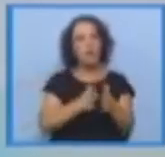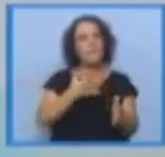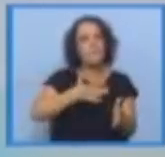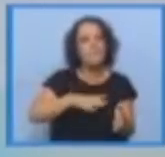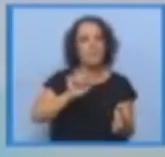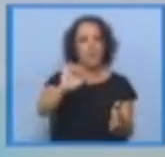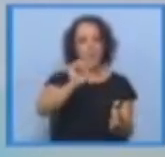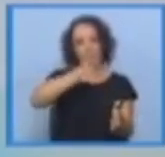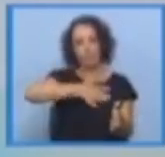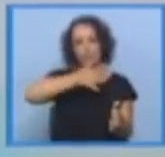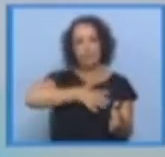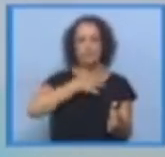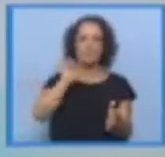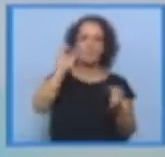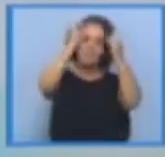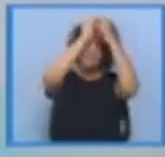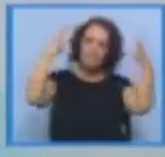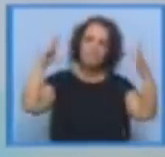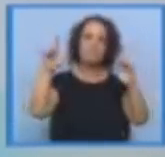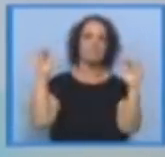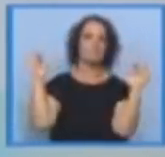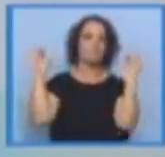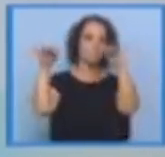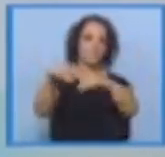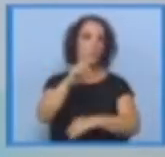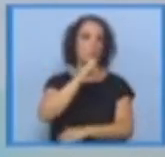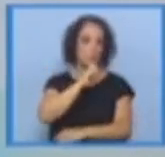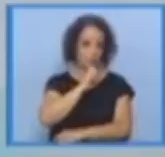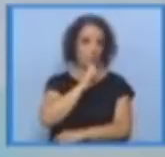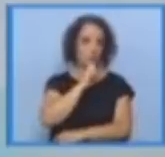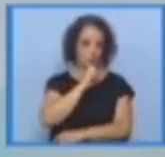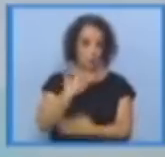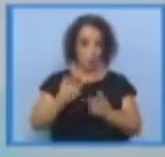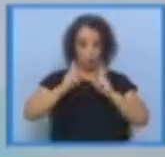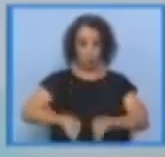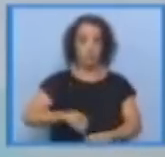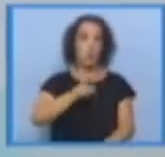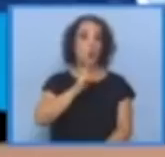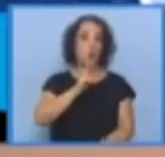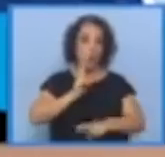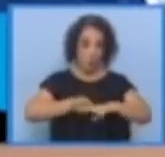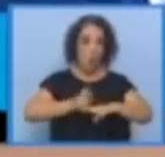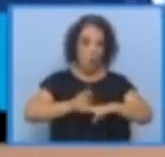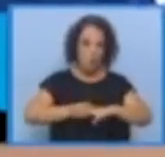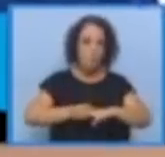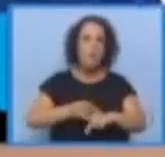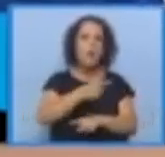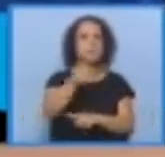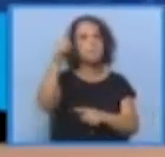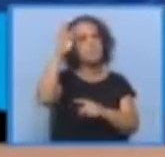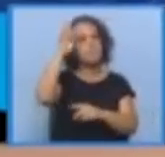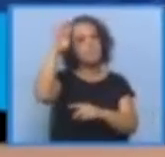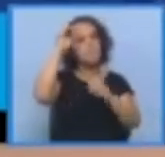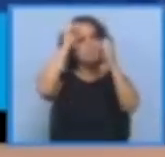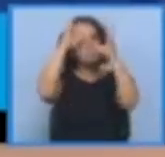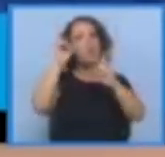connosco as suas expectativas para o Sínodo dos Bispos que está a começar em Roma. O que é que se pode esperar? Muito